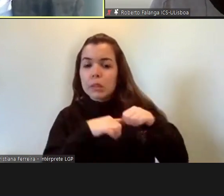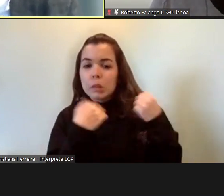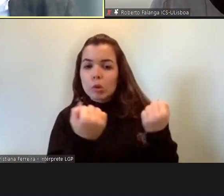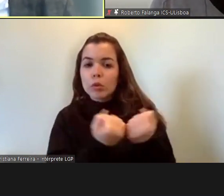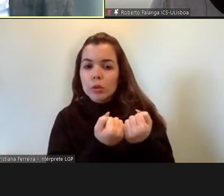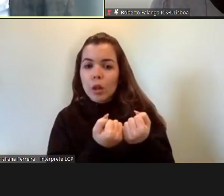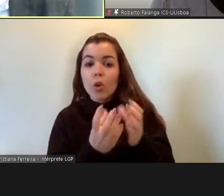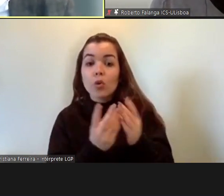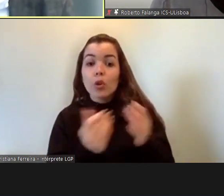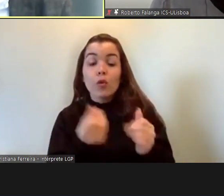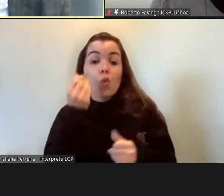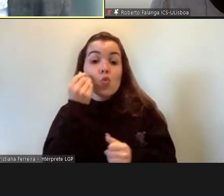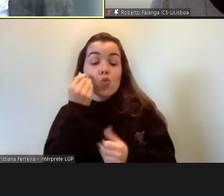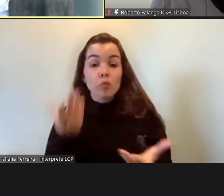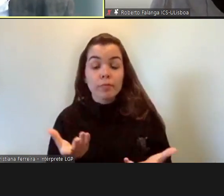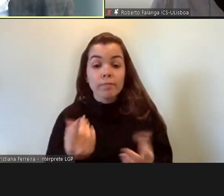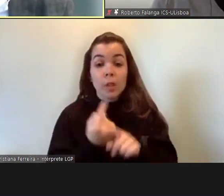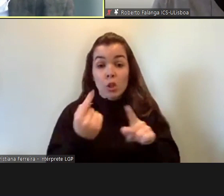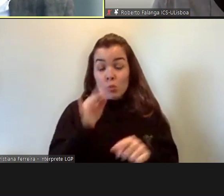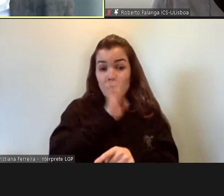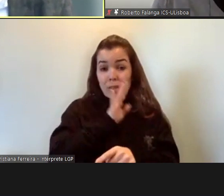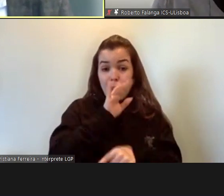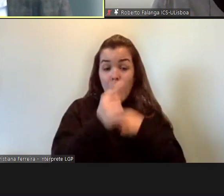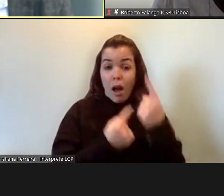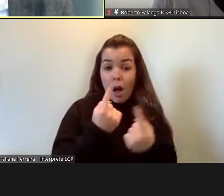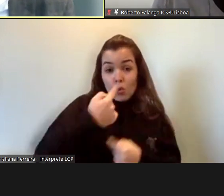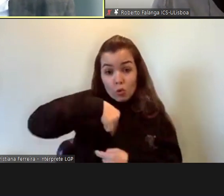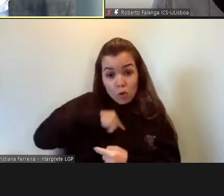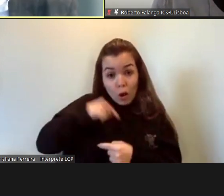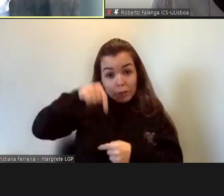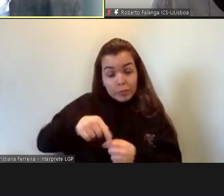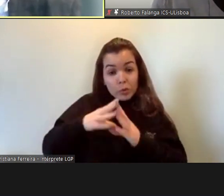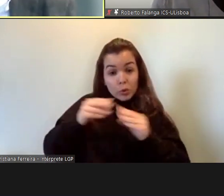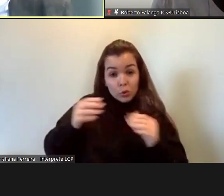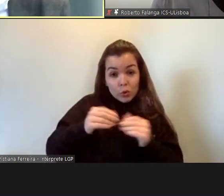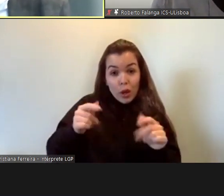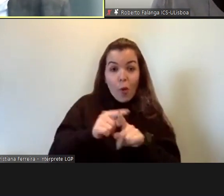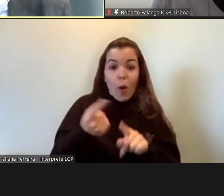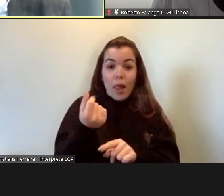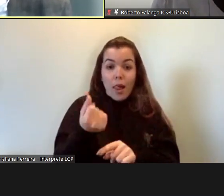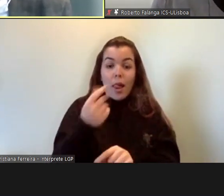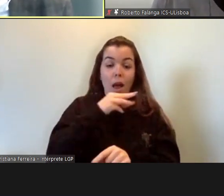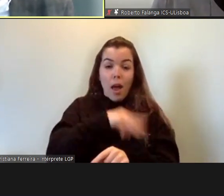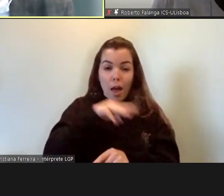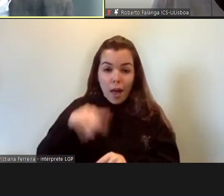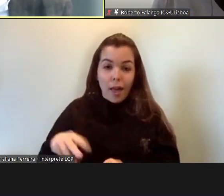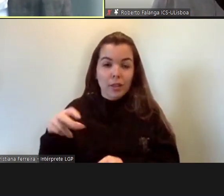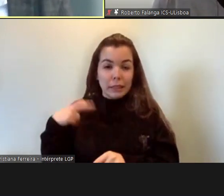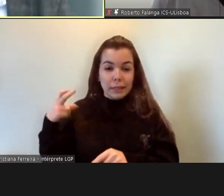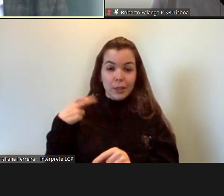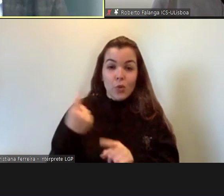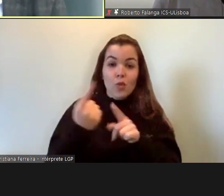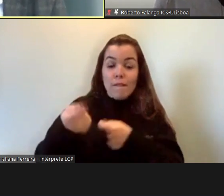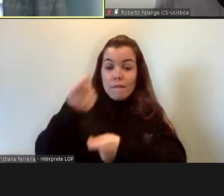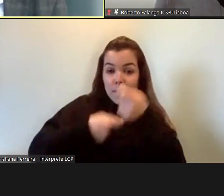suficiente, até porque se algum de nós aqui tiver a solução, estaria multimilionário nesta altura, porque estaria a vender a solução pelo mundo fora. E a